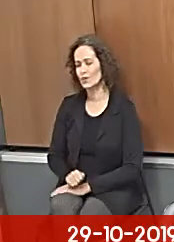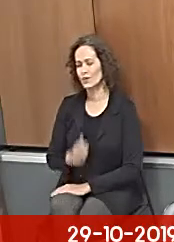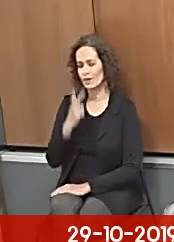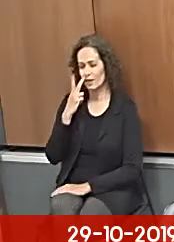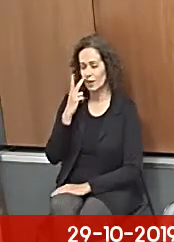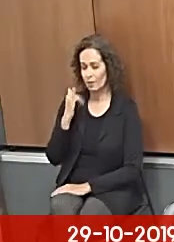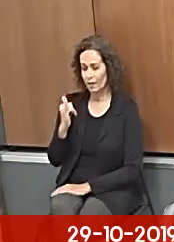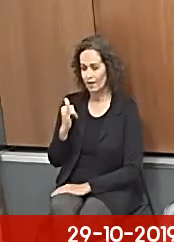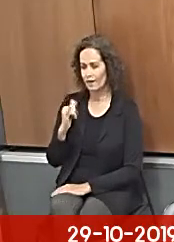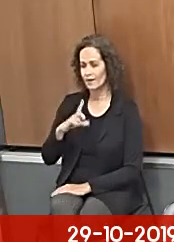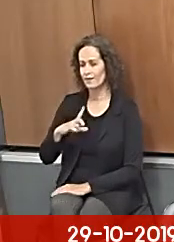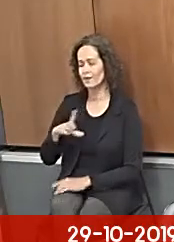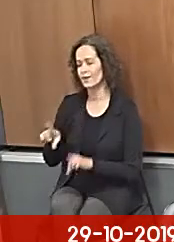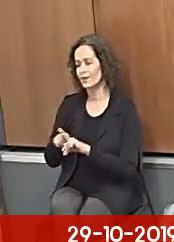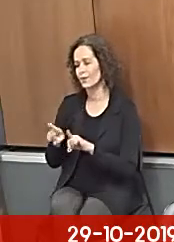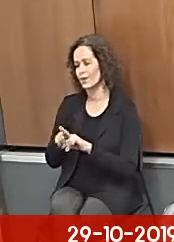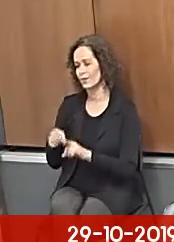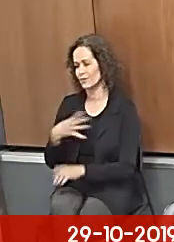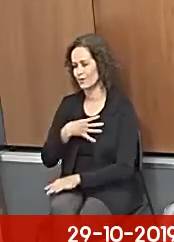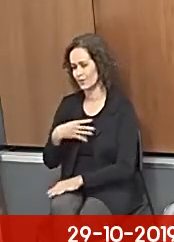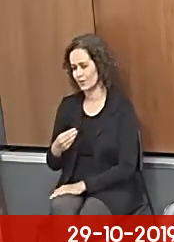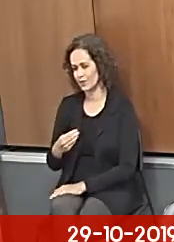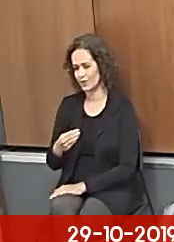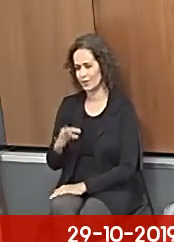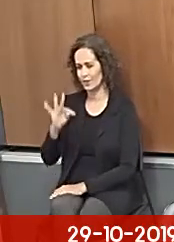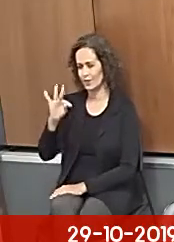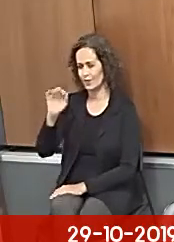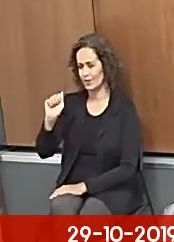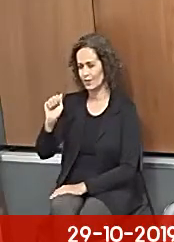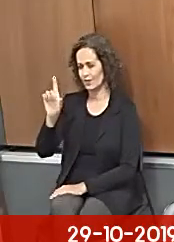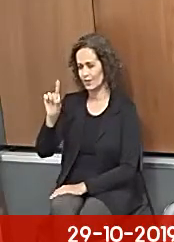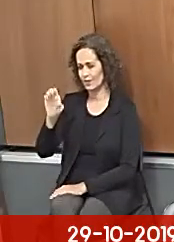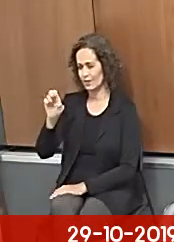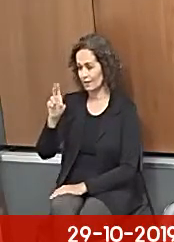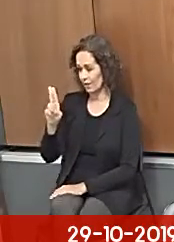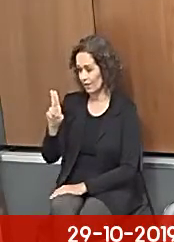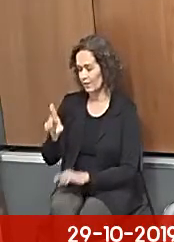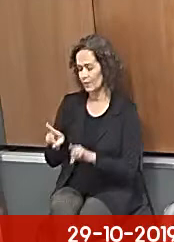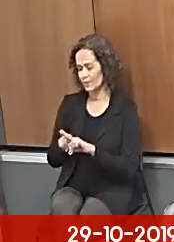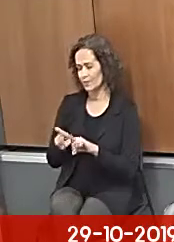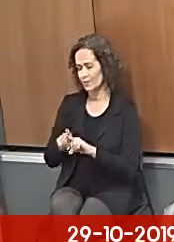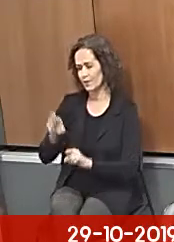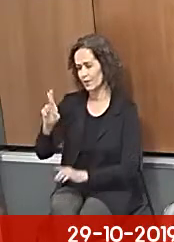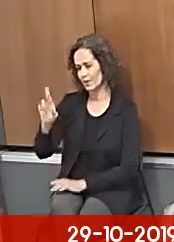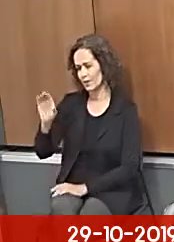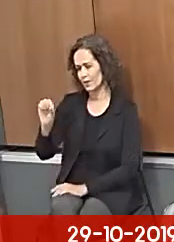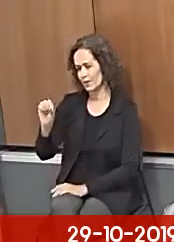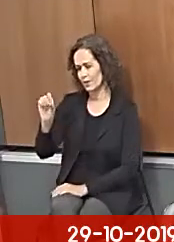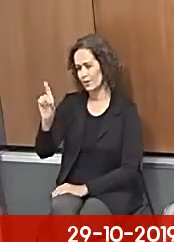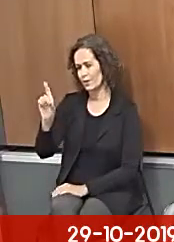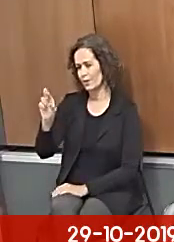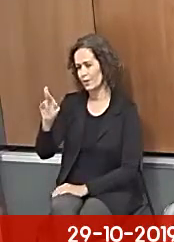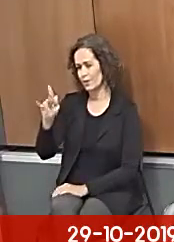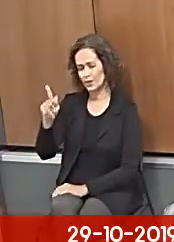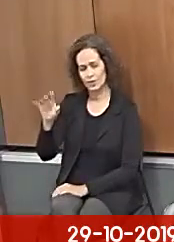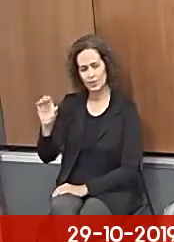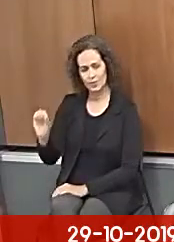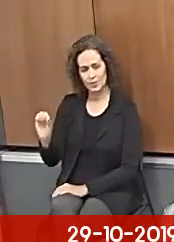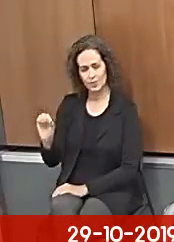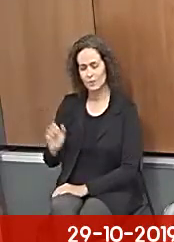filho, né? Está aqui, é o Tadeu e o Rodrigo. Muito bem. Então, Rodrigo, seja bem-vindo, viu? Muito